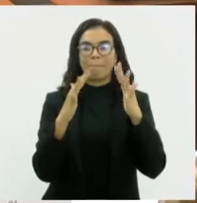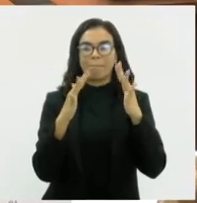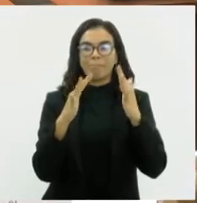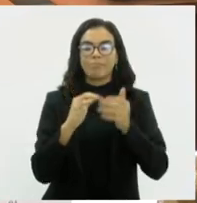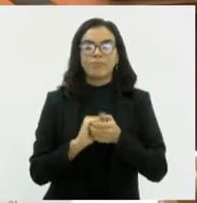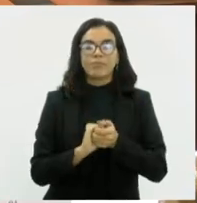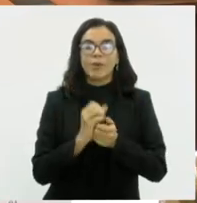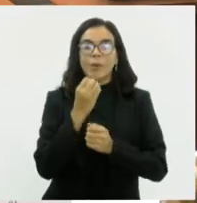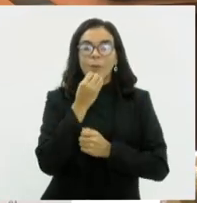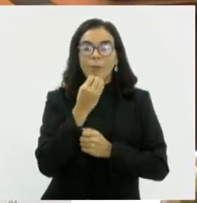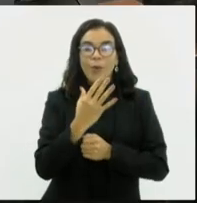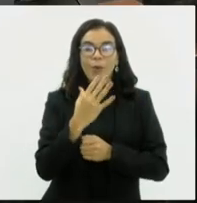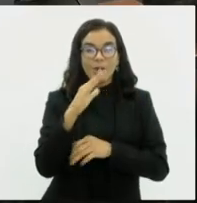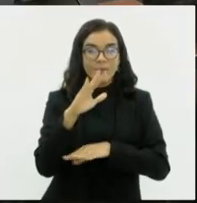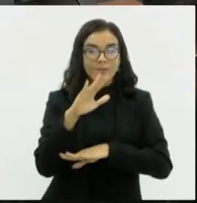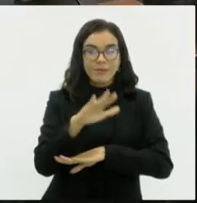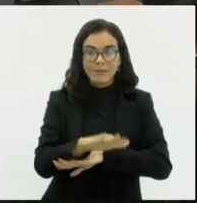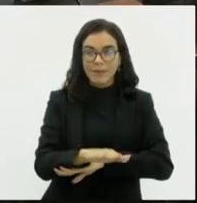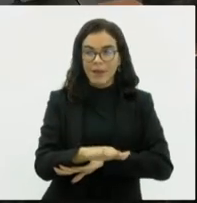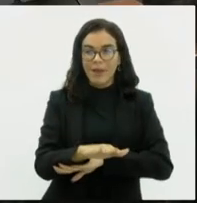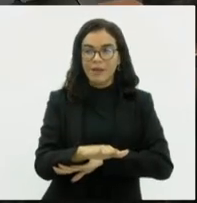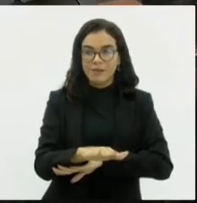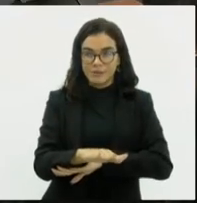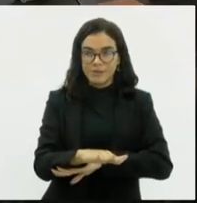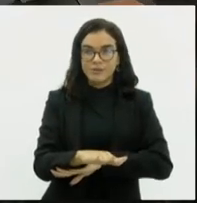Boa tarde.